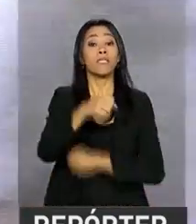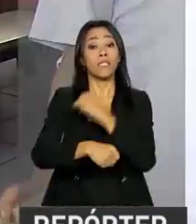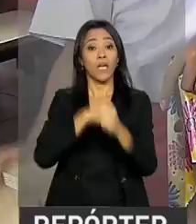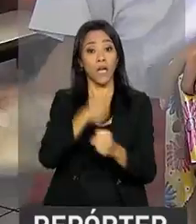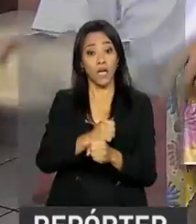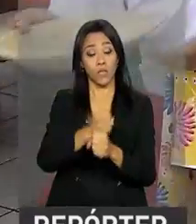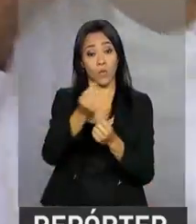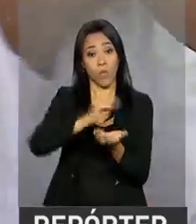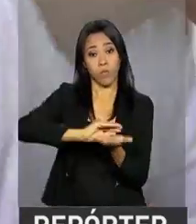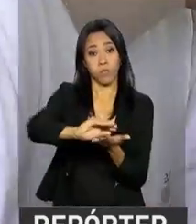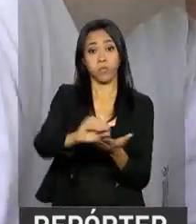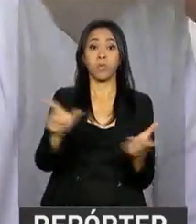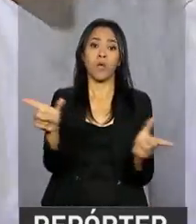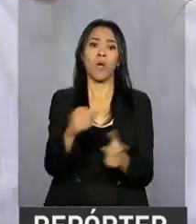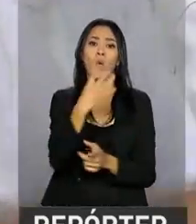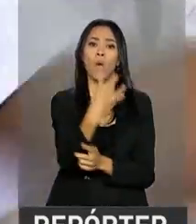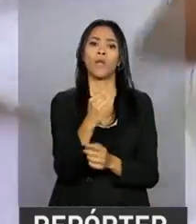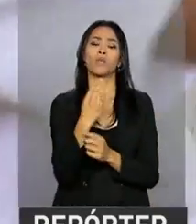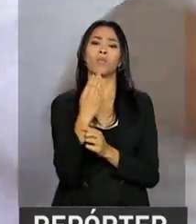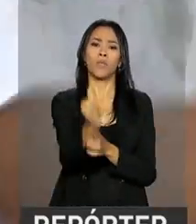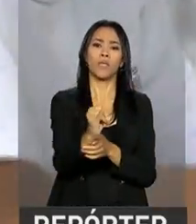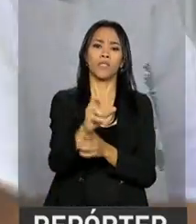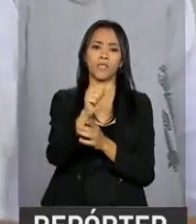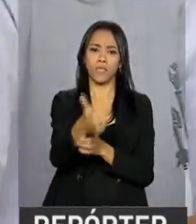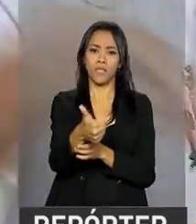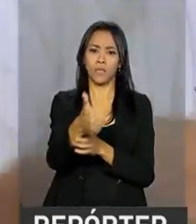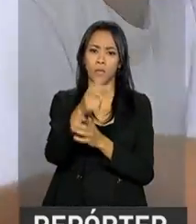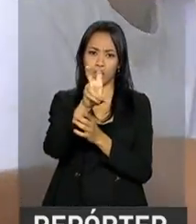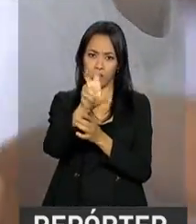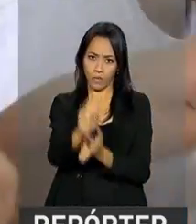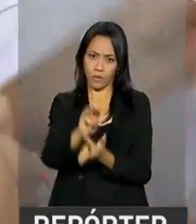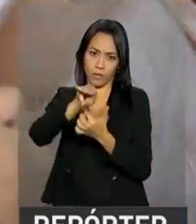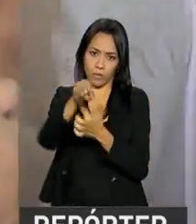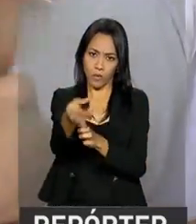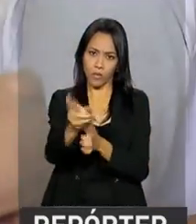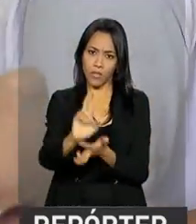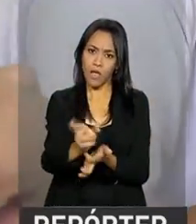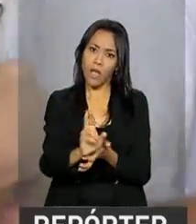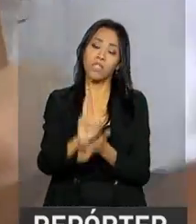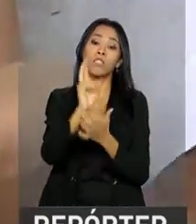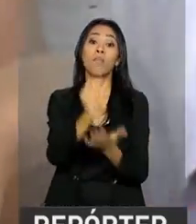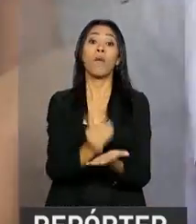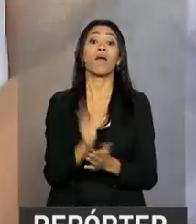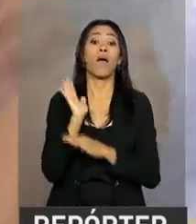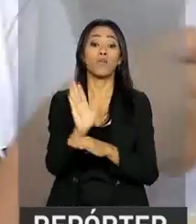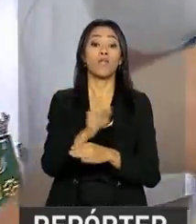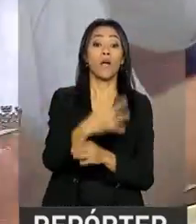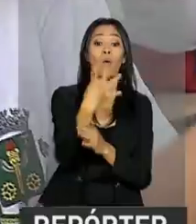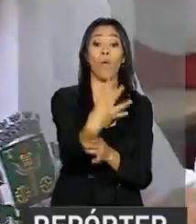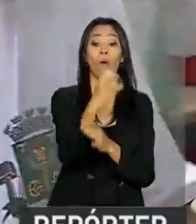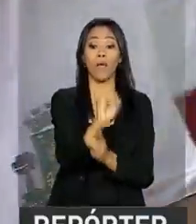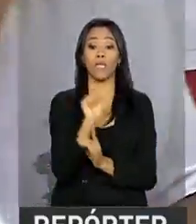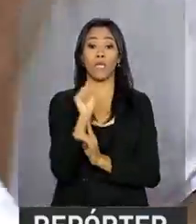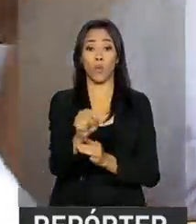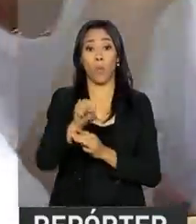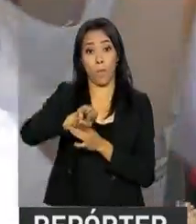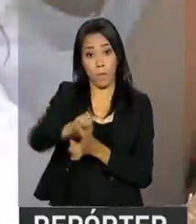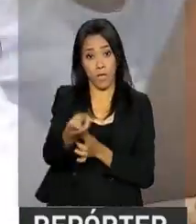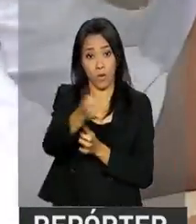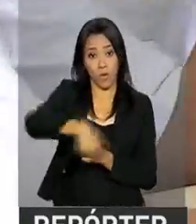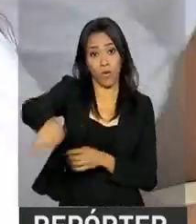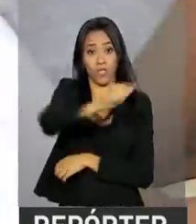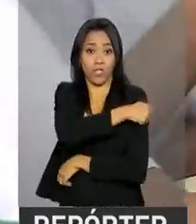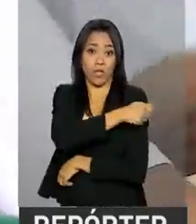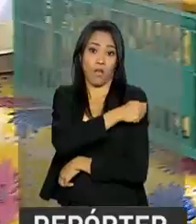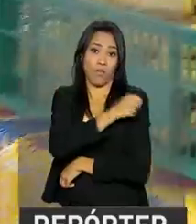chega a r bilhões 150 milhões deais para atender 41 milhões de estudantes de todas as etapas da